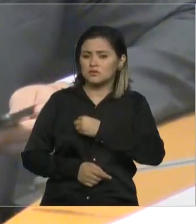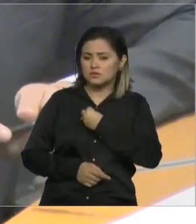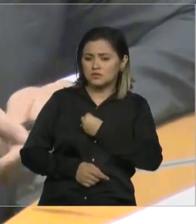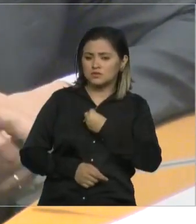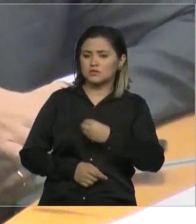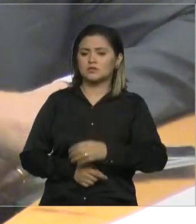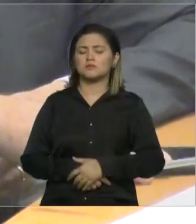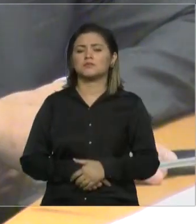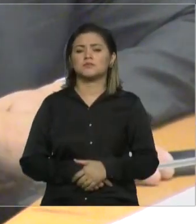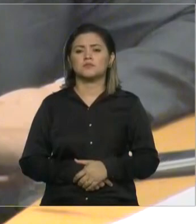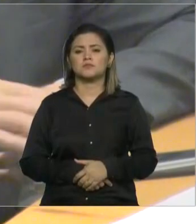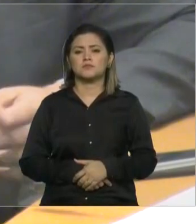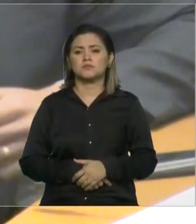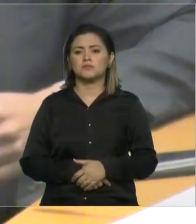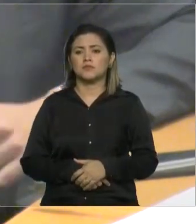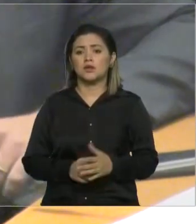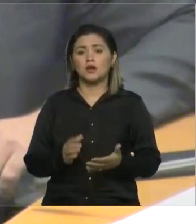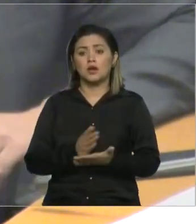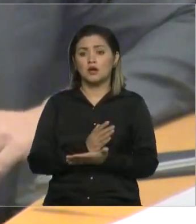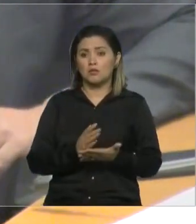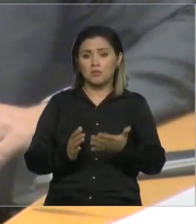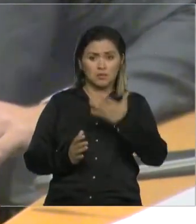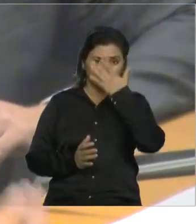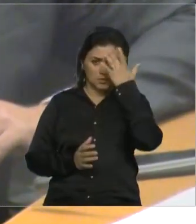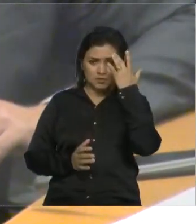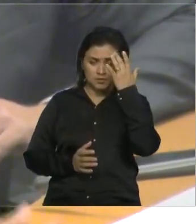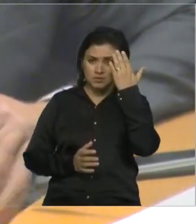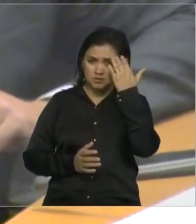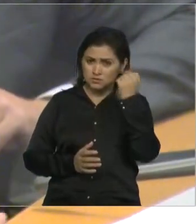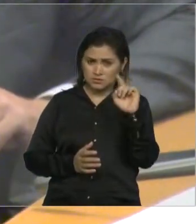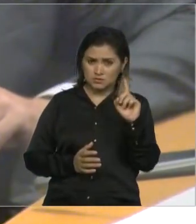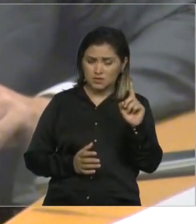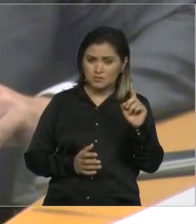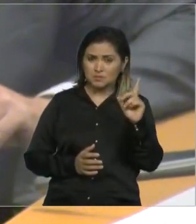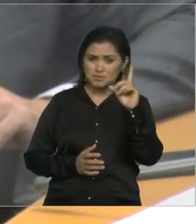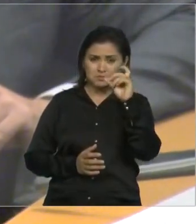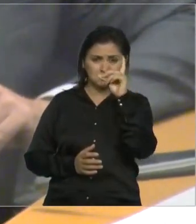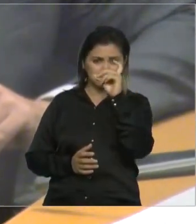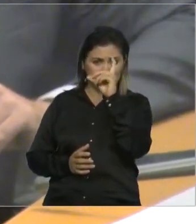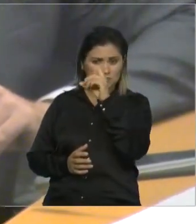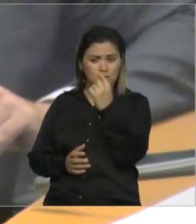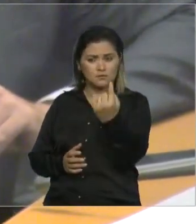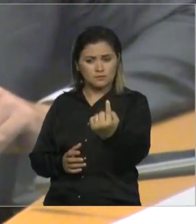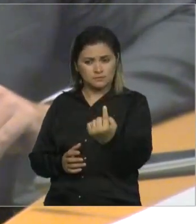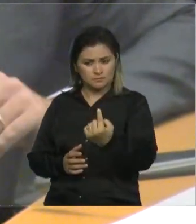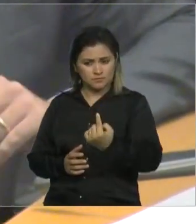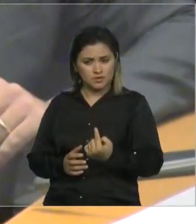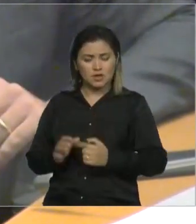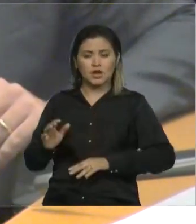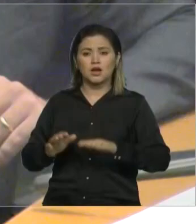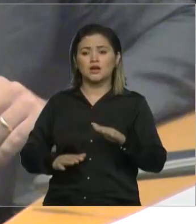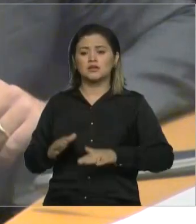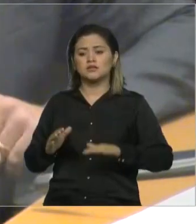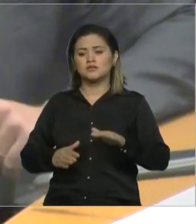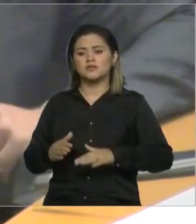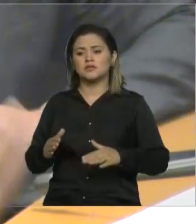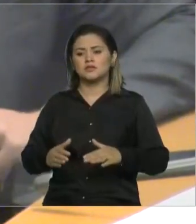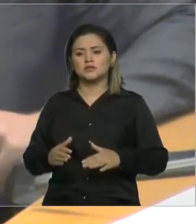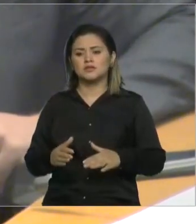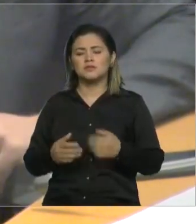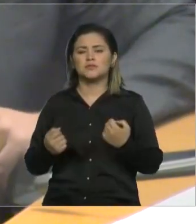Nem todo mundo sabe como é complexo estar aqui às vezes tendo que enfrentar rotinas